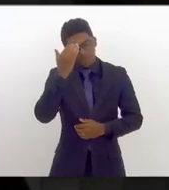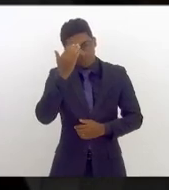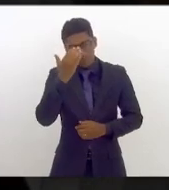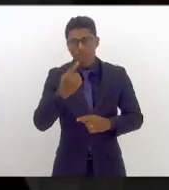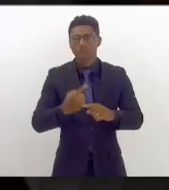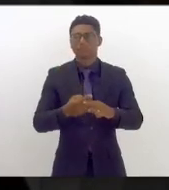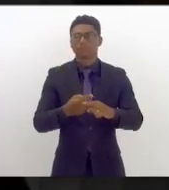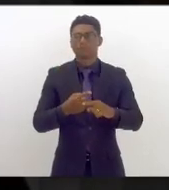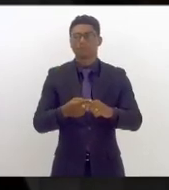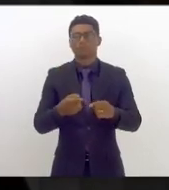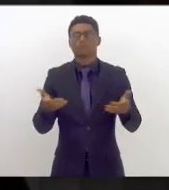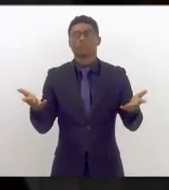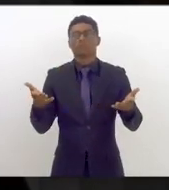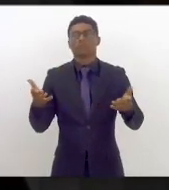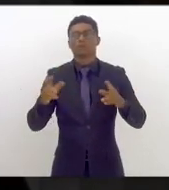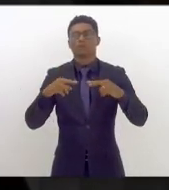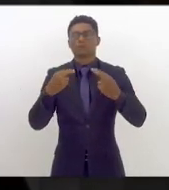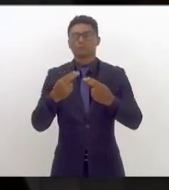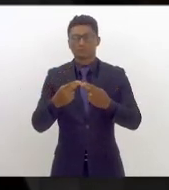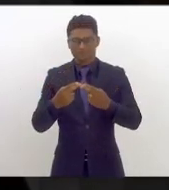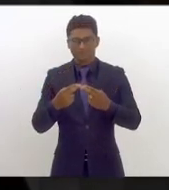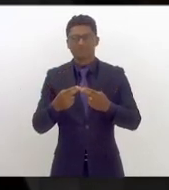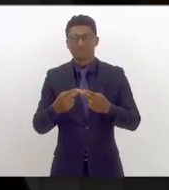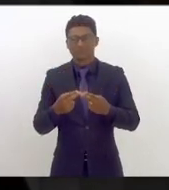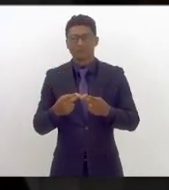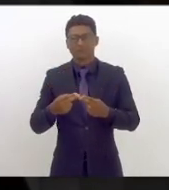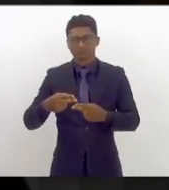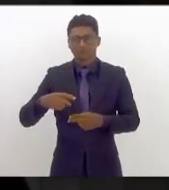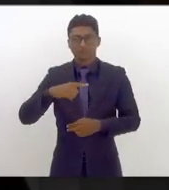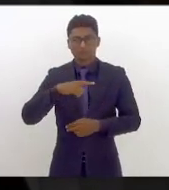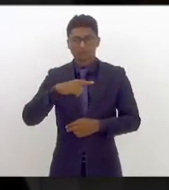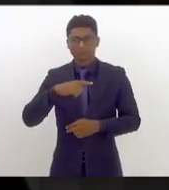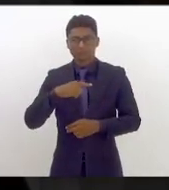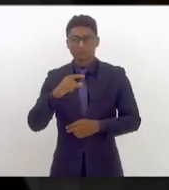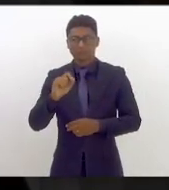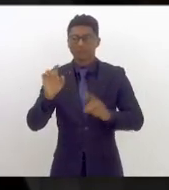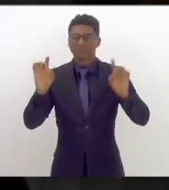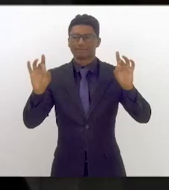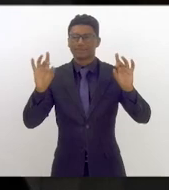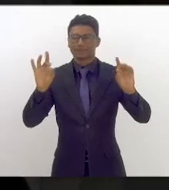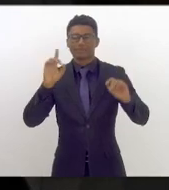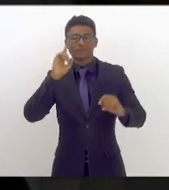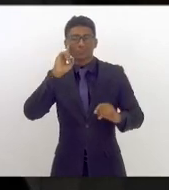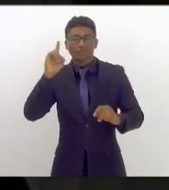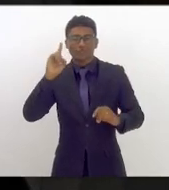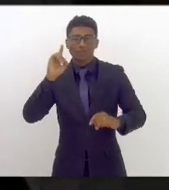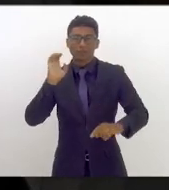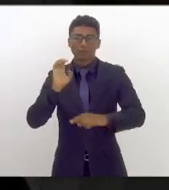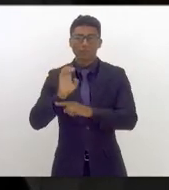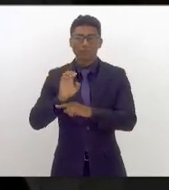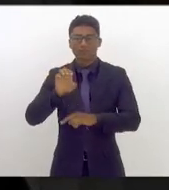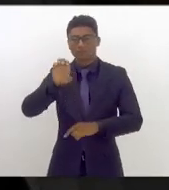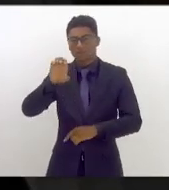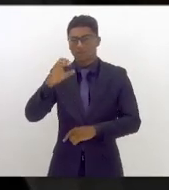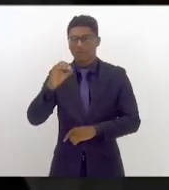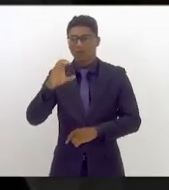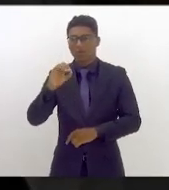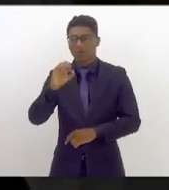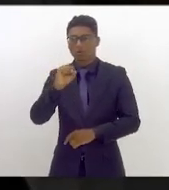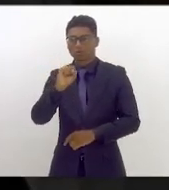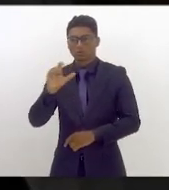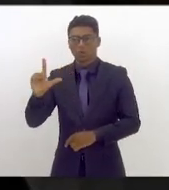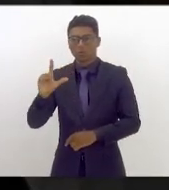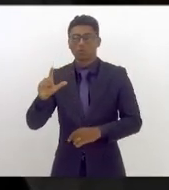muito carregada de significados, Hoje fizemos a solenidade do Dia Estadual do Ecosol, que se celebra hoje, Dia